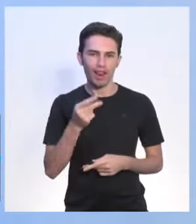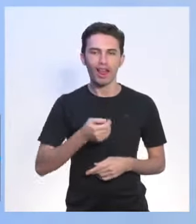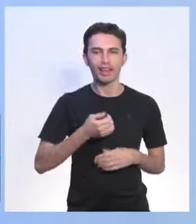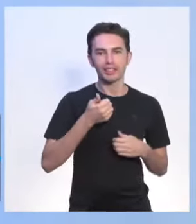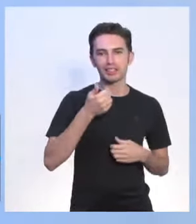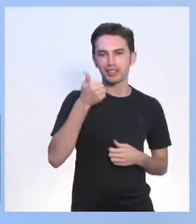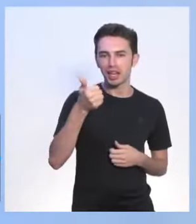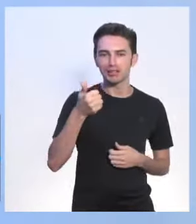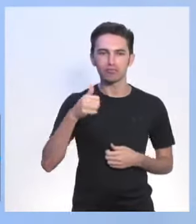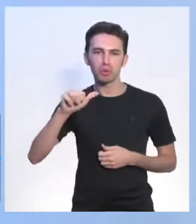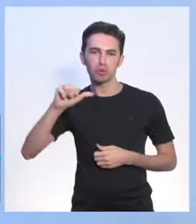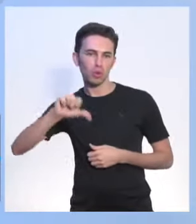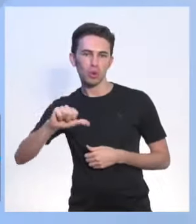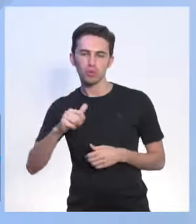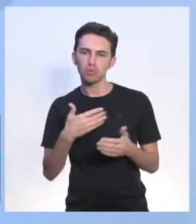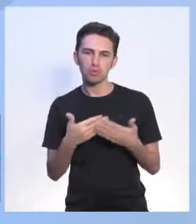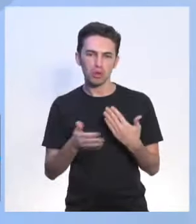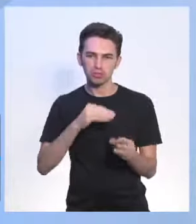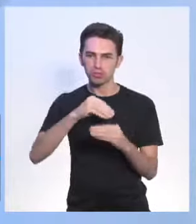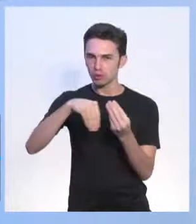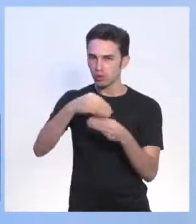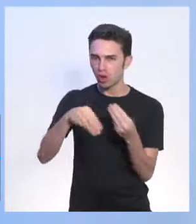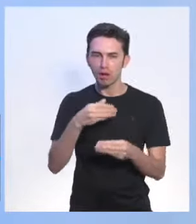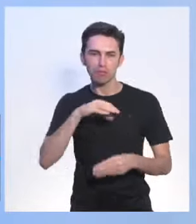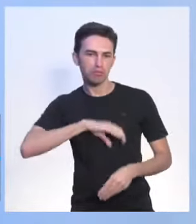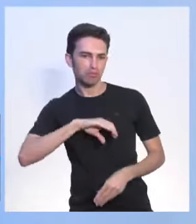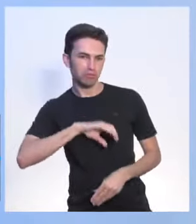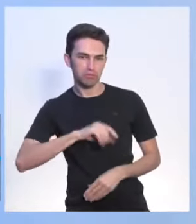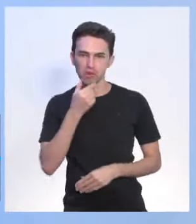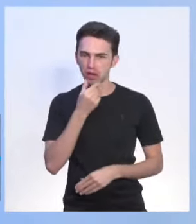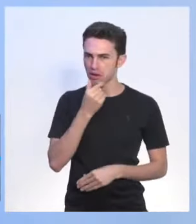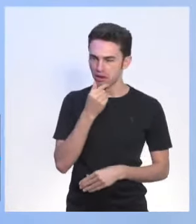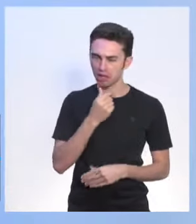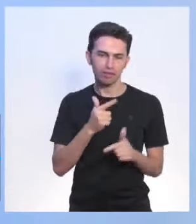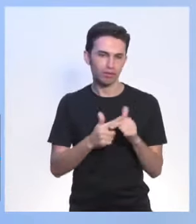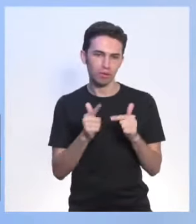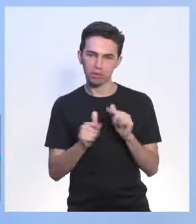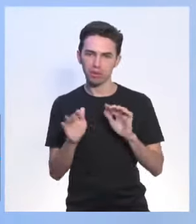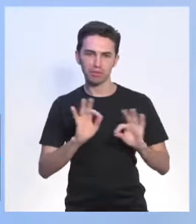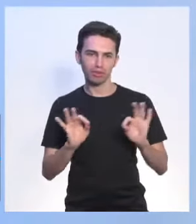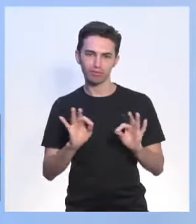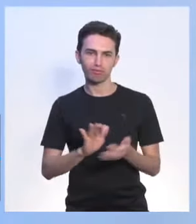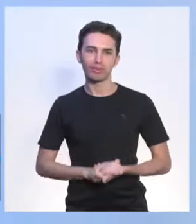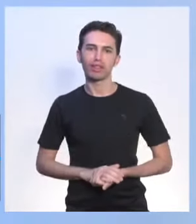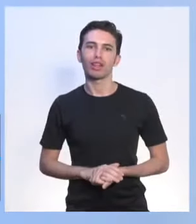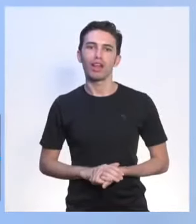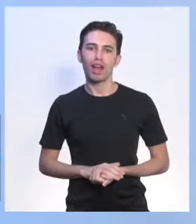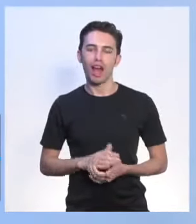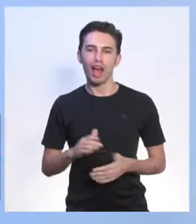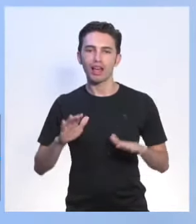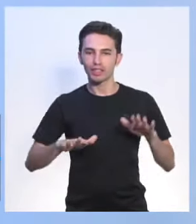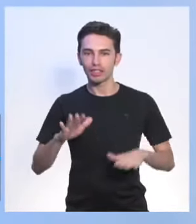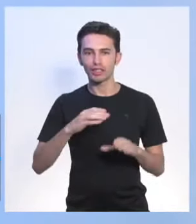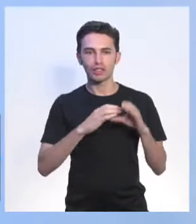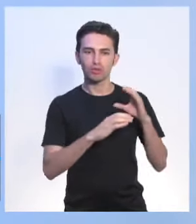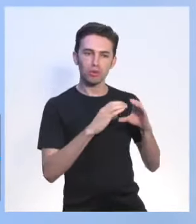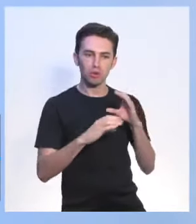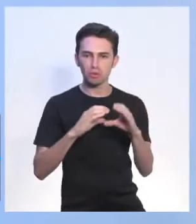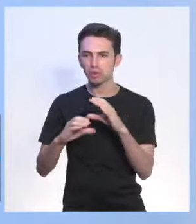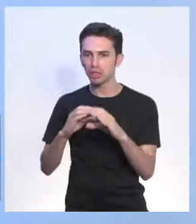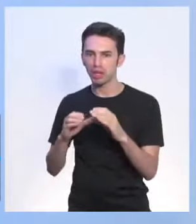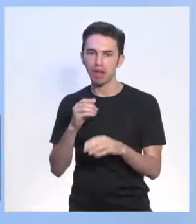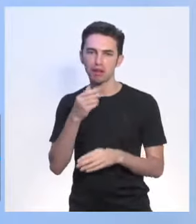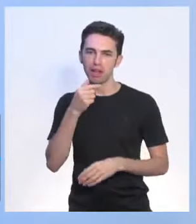para a gente, pode misturar inglês e português, não tem problema, né? Uma língua estrangeira é assim mesmo, a gente tem que se comunicar da melhor